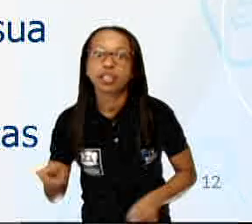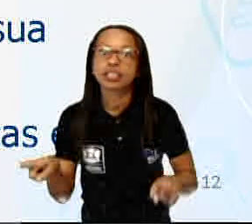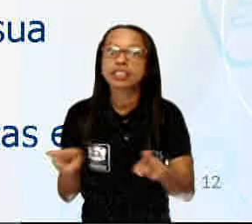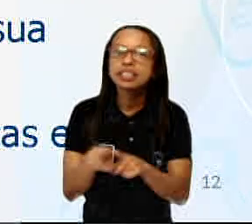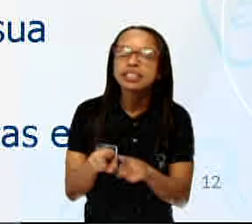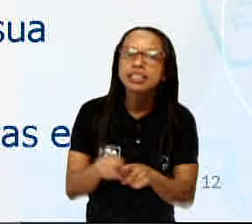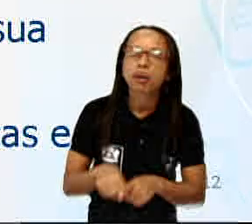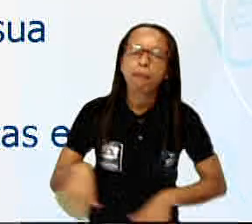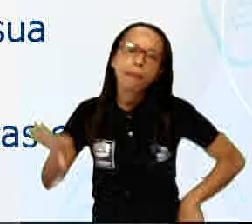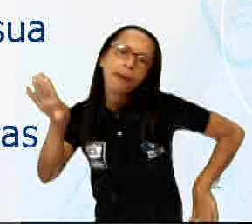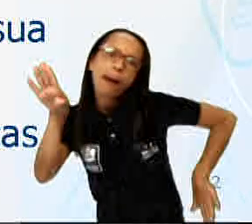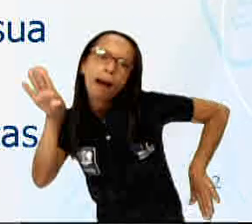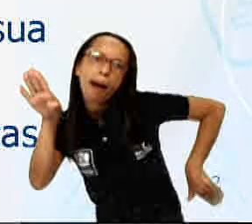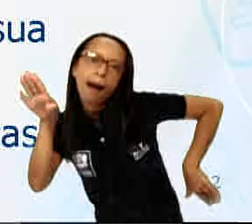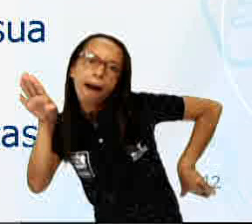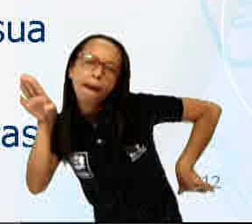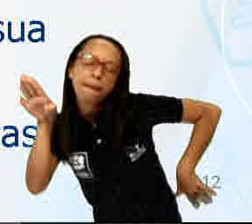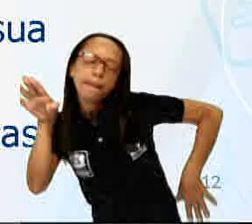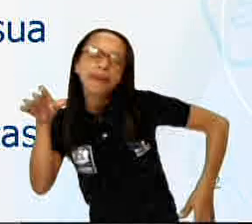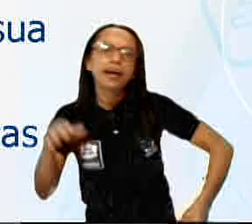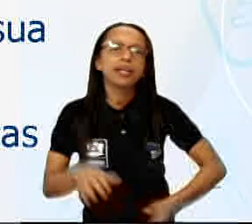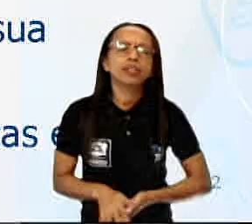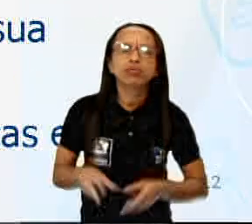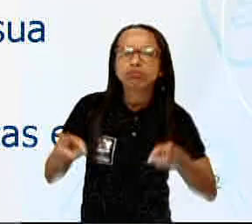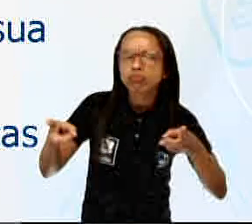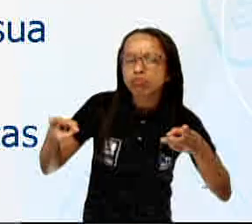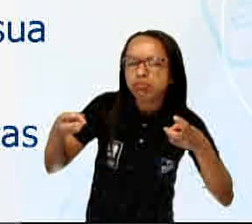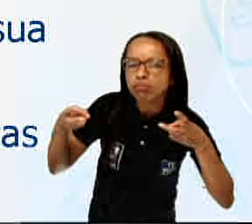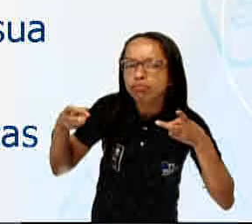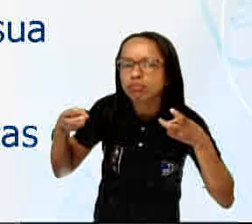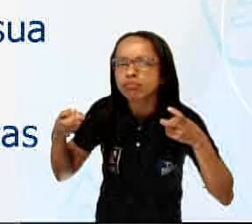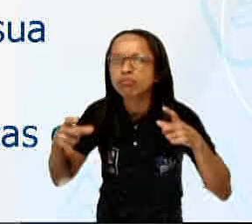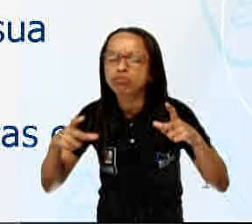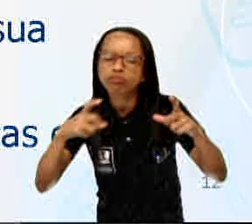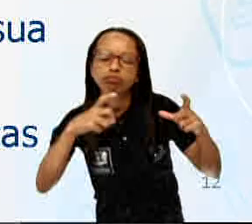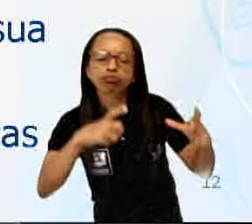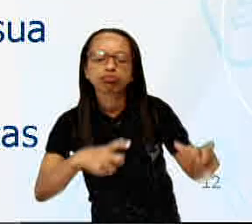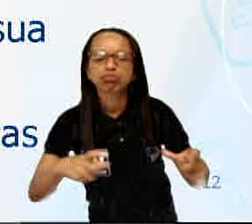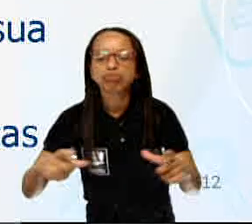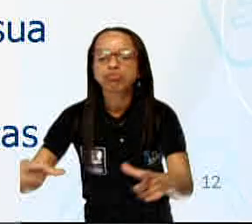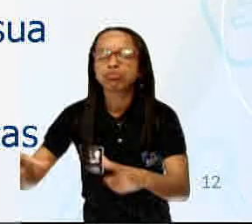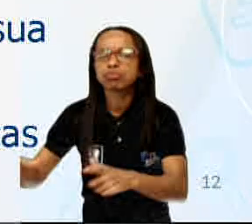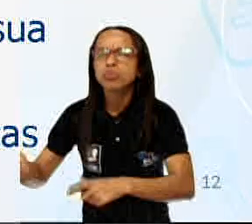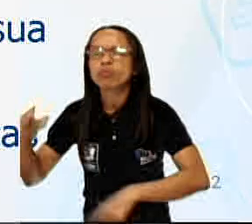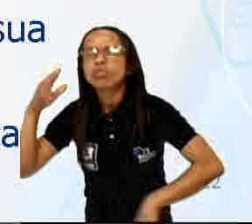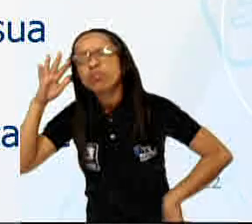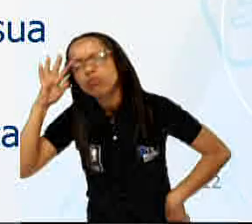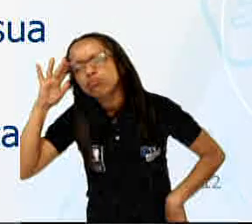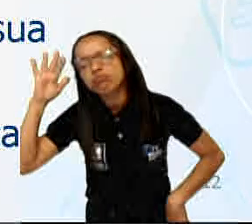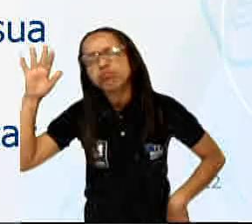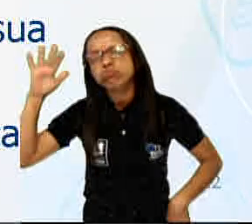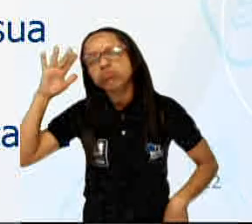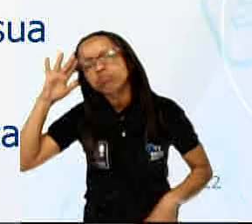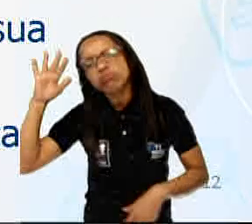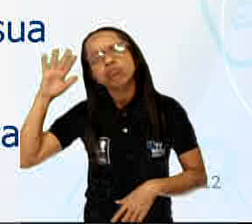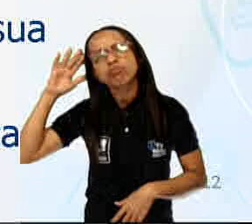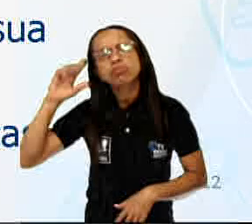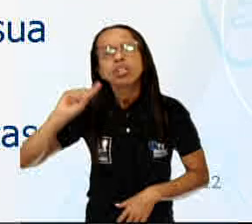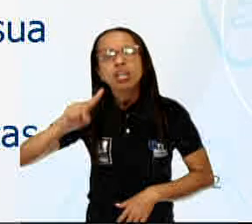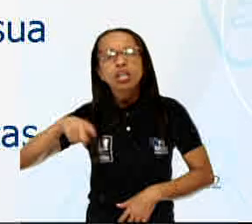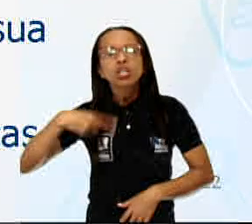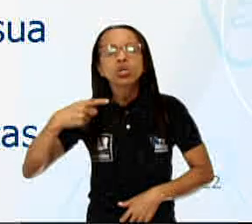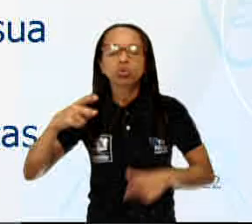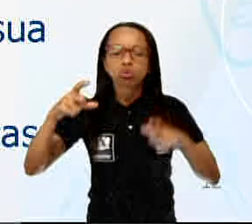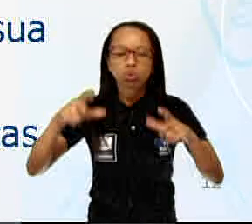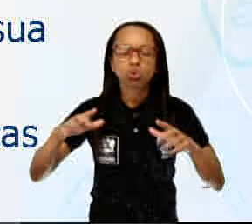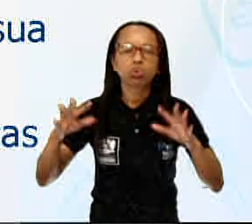Candeias. Observem bem esses cenários e pensem em outros pontos turísticos que nossa cidade possui.